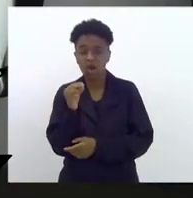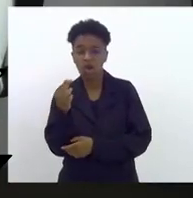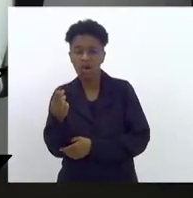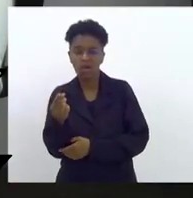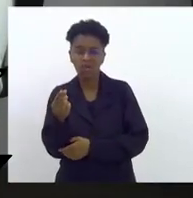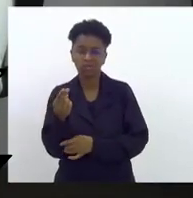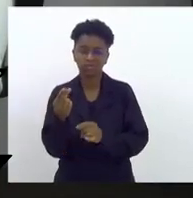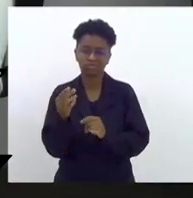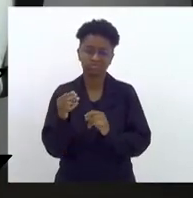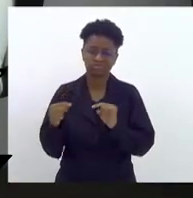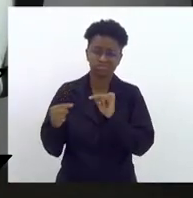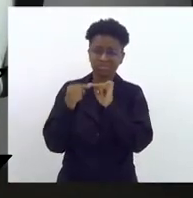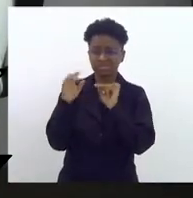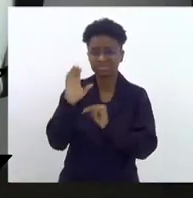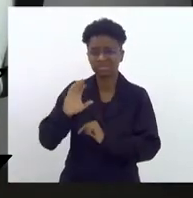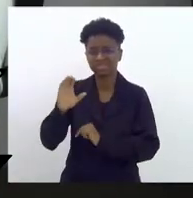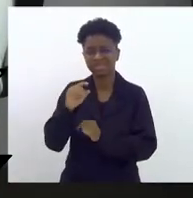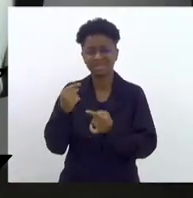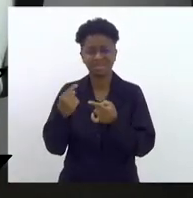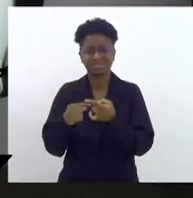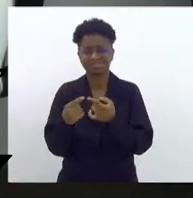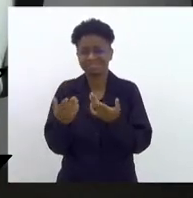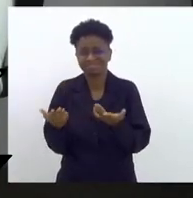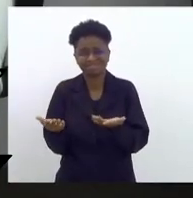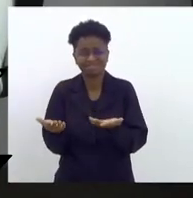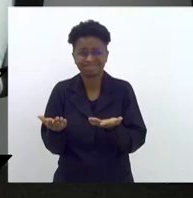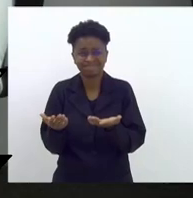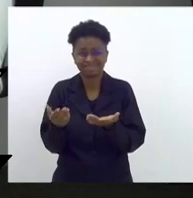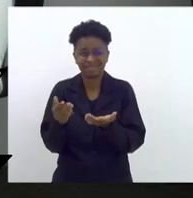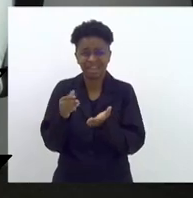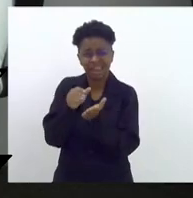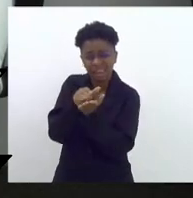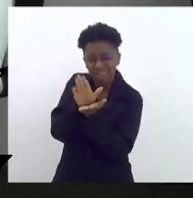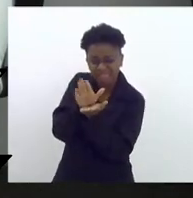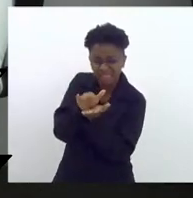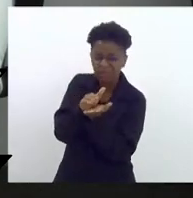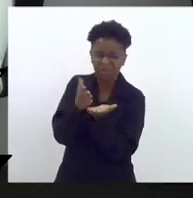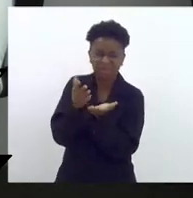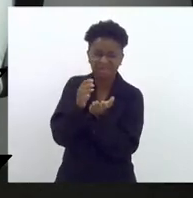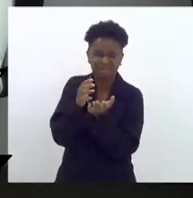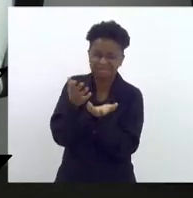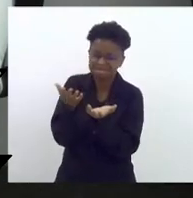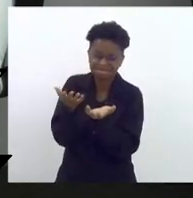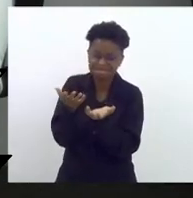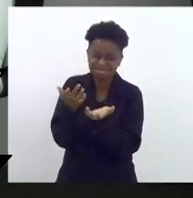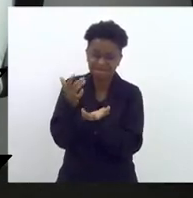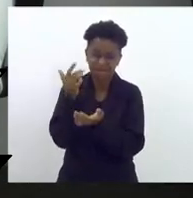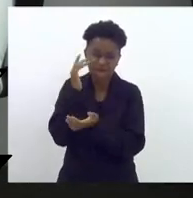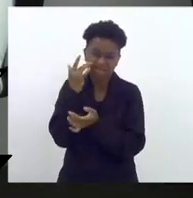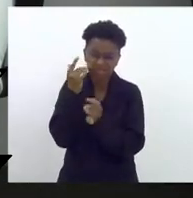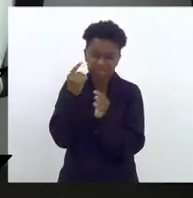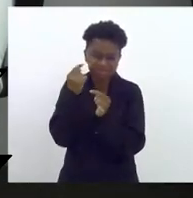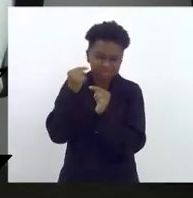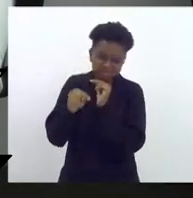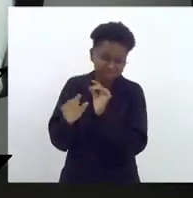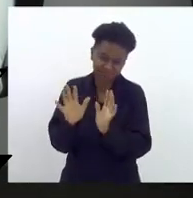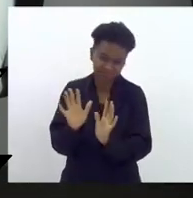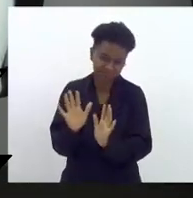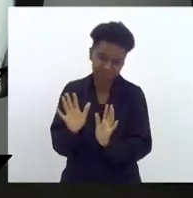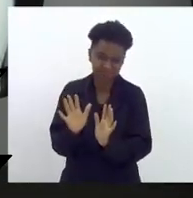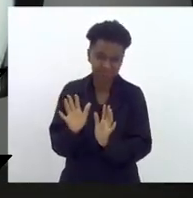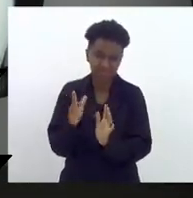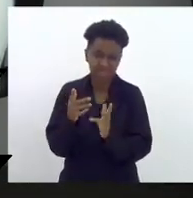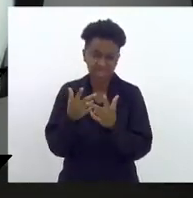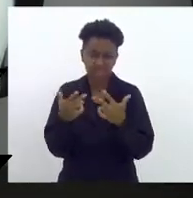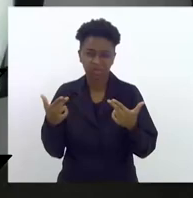científico você tem que destravar a tua língua é uma coisa